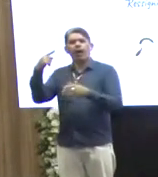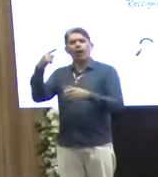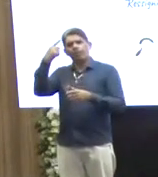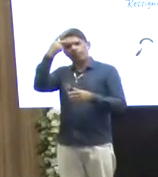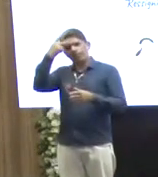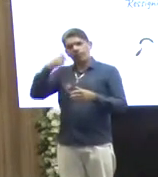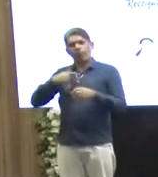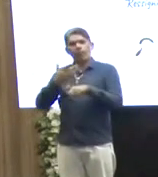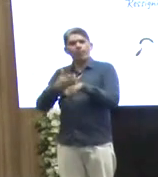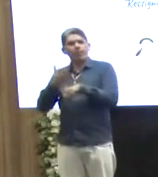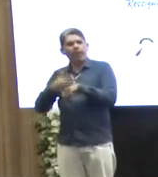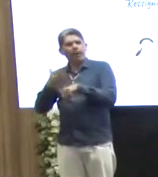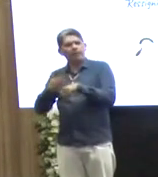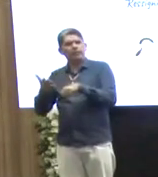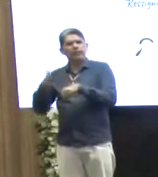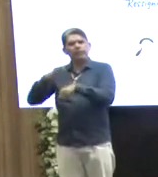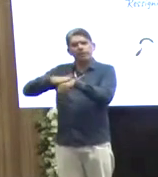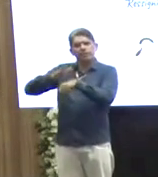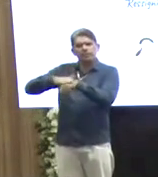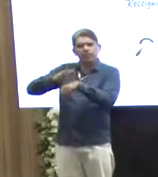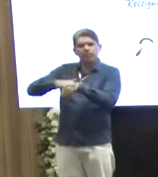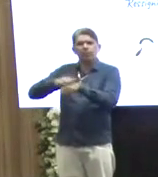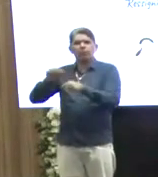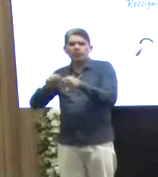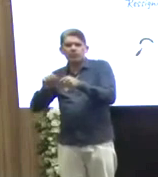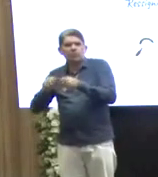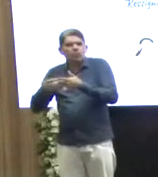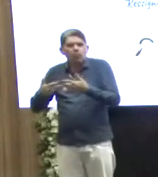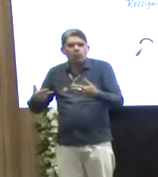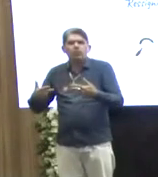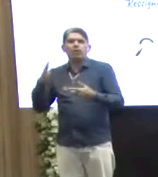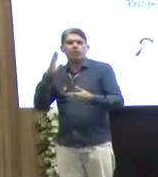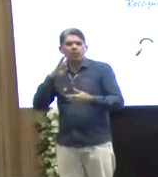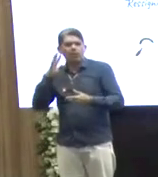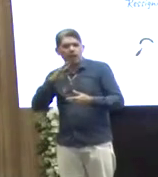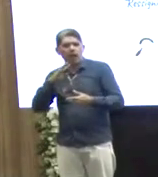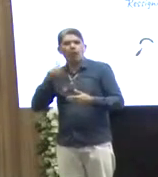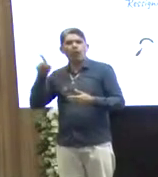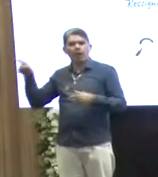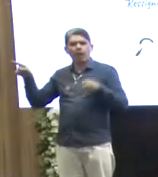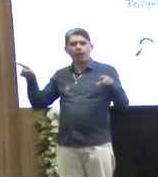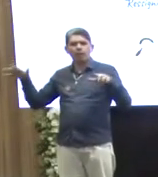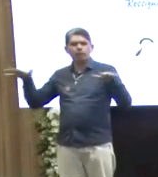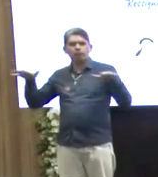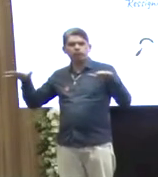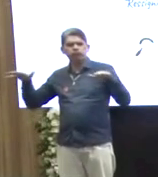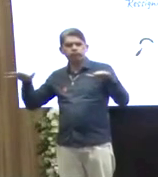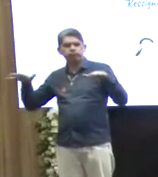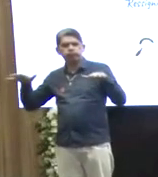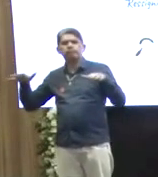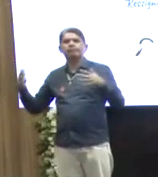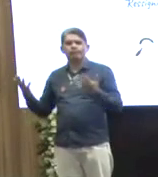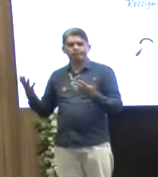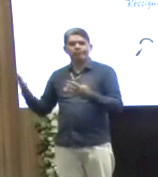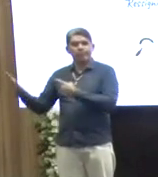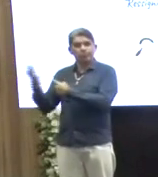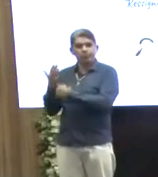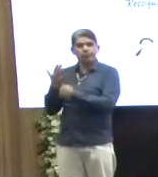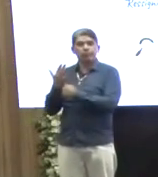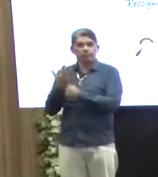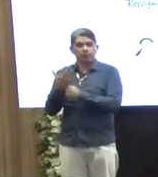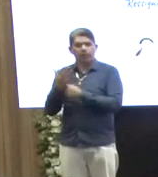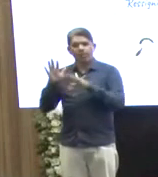professores, somos questionados, indagados, problematizados e vemos que nós também temos que construir, produzir mudanças na forma como nós